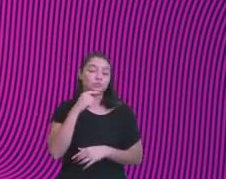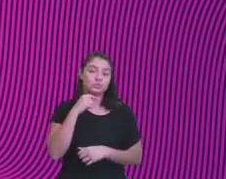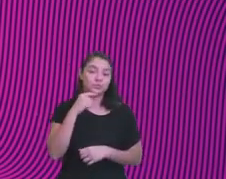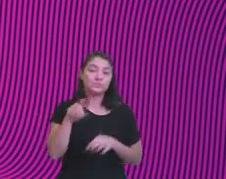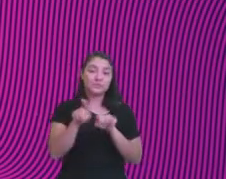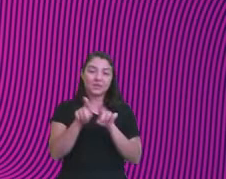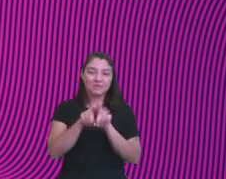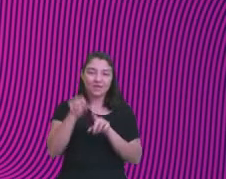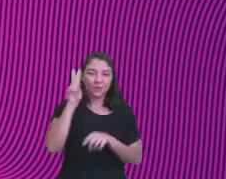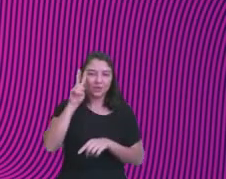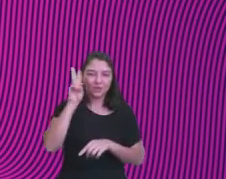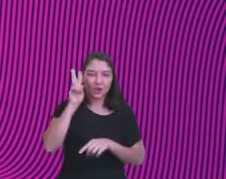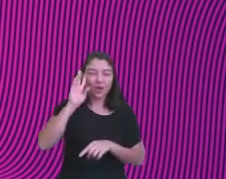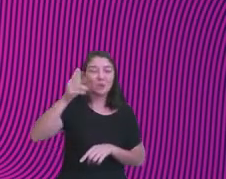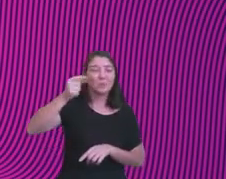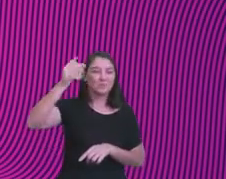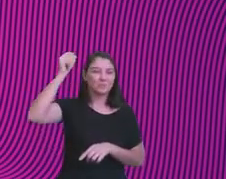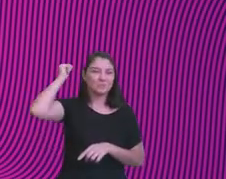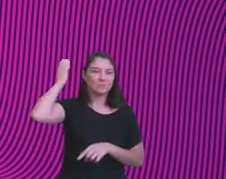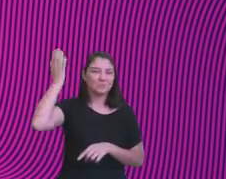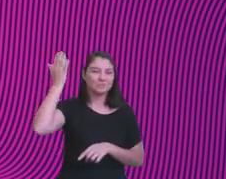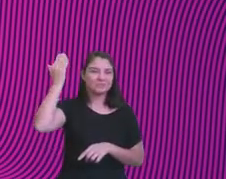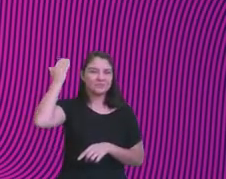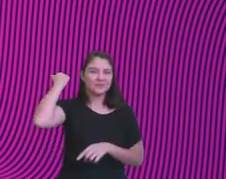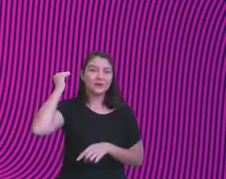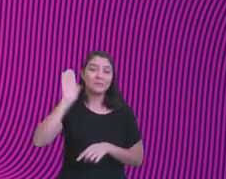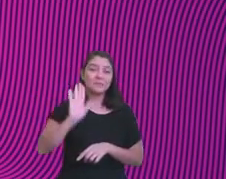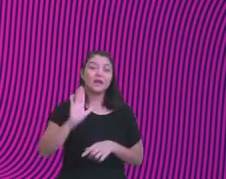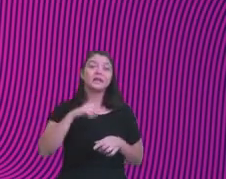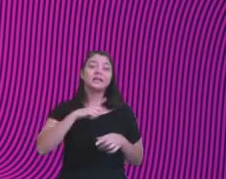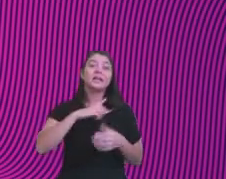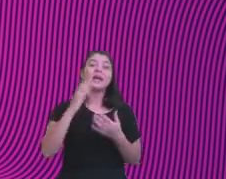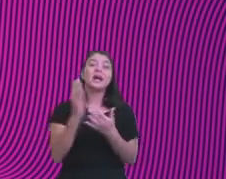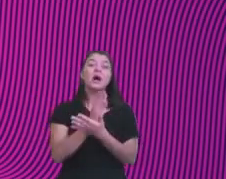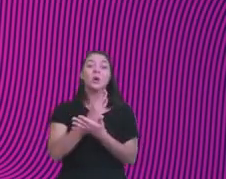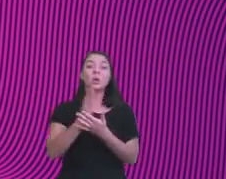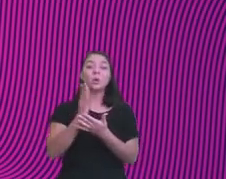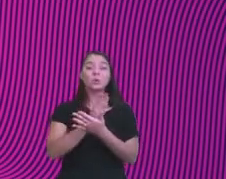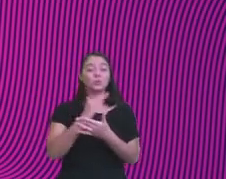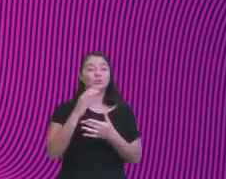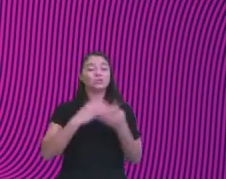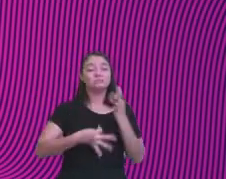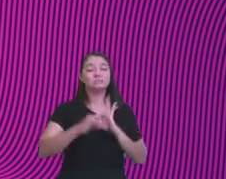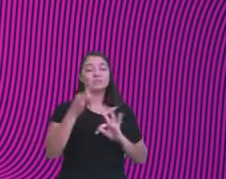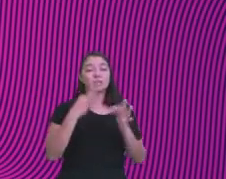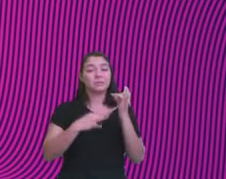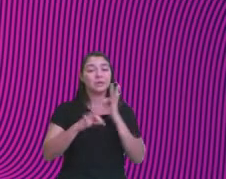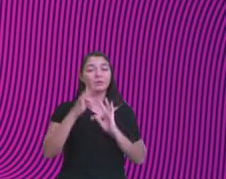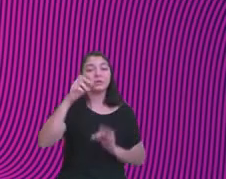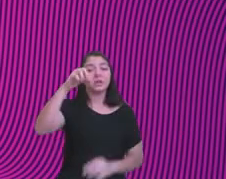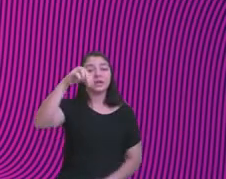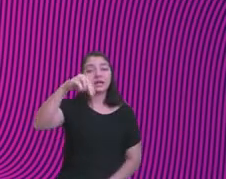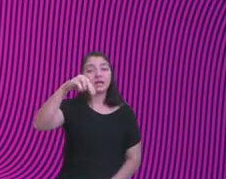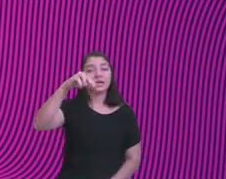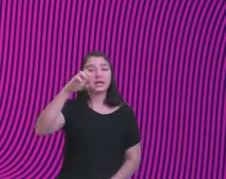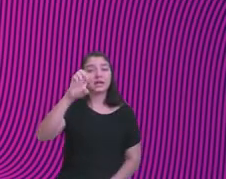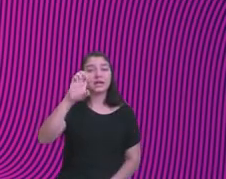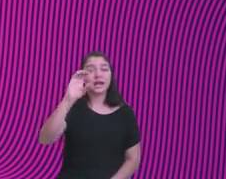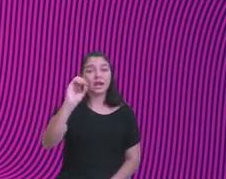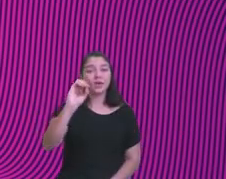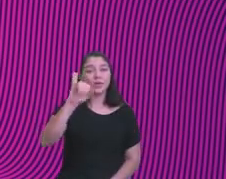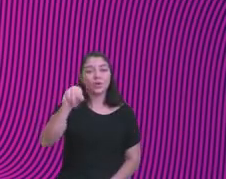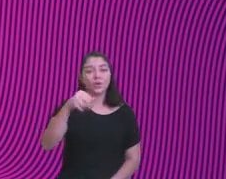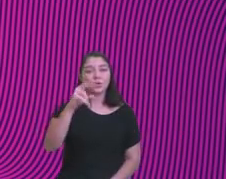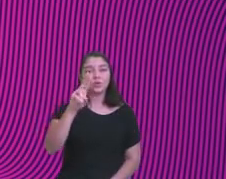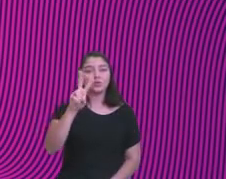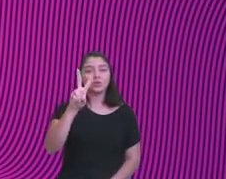diagnosticado nessa época, a gente tem algumas opções de tratamento neoadjuvante, não é? E aí o ideal seria entender